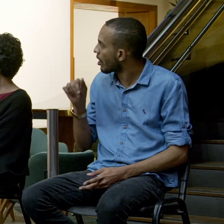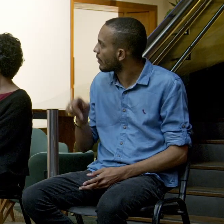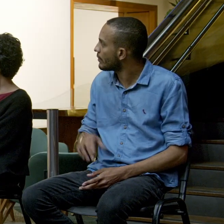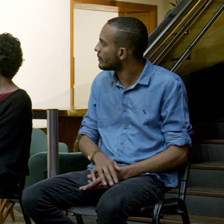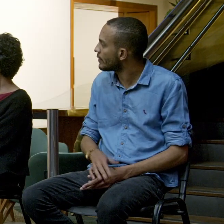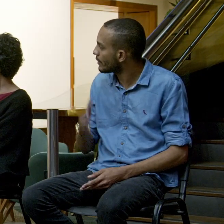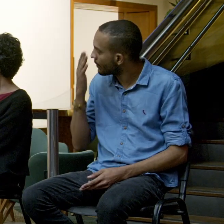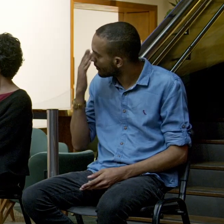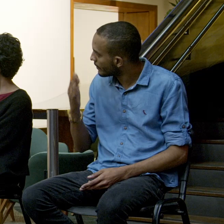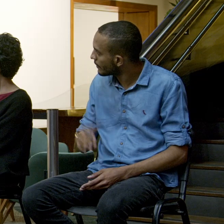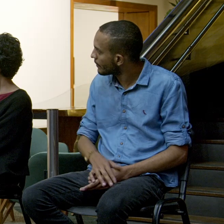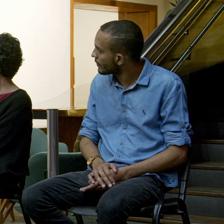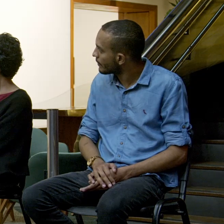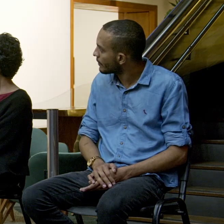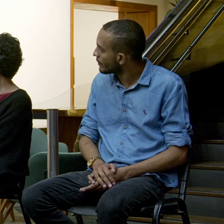Isso, obrigada, Pri.